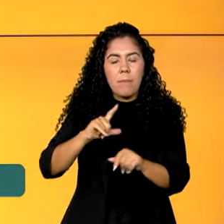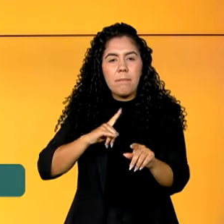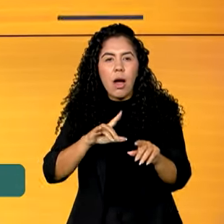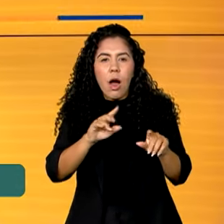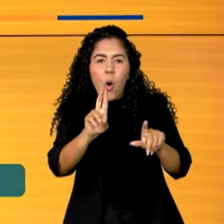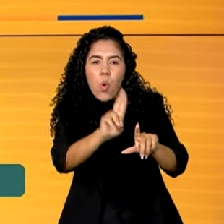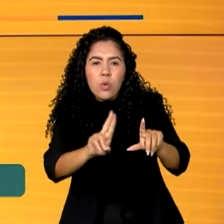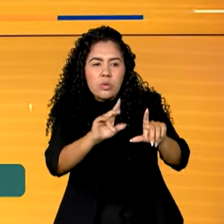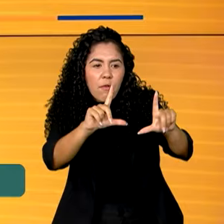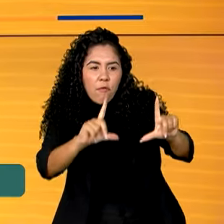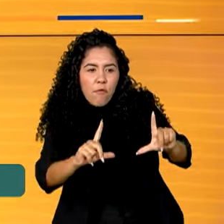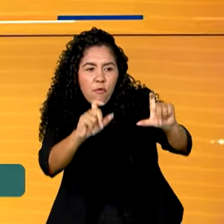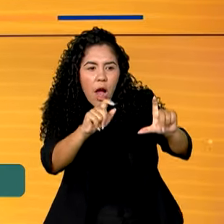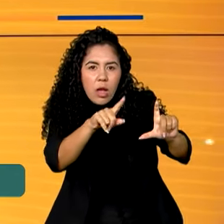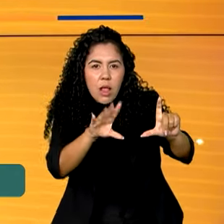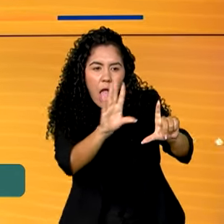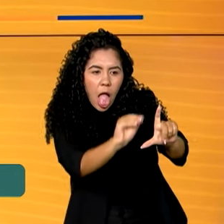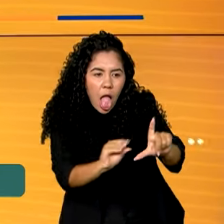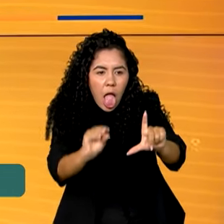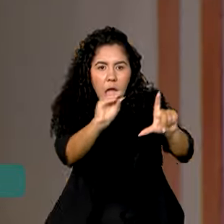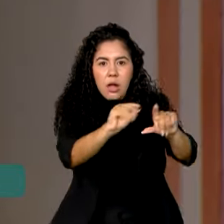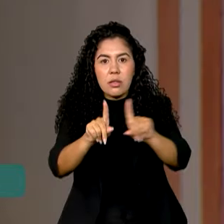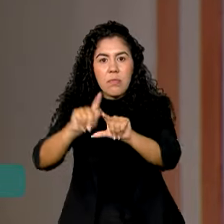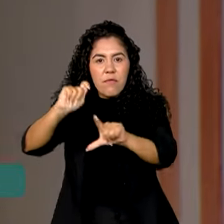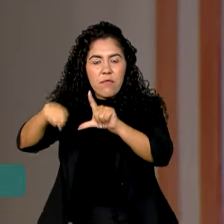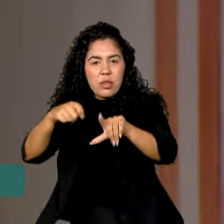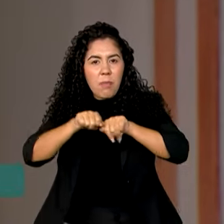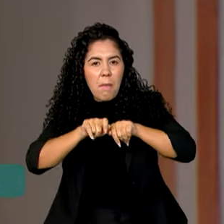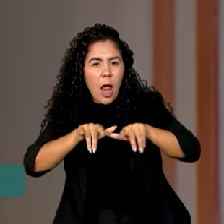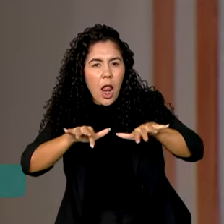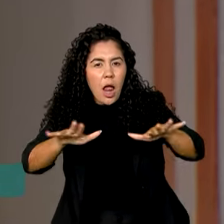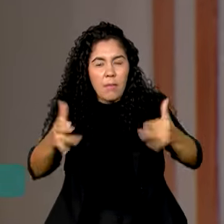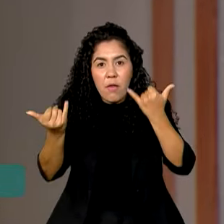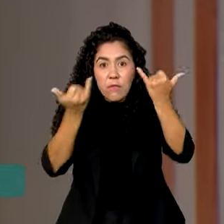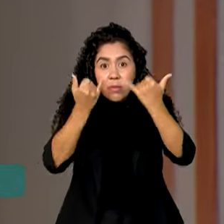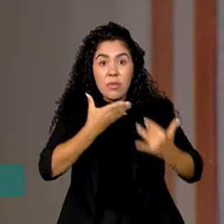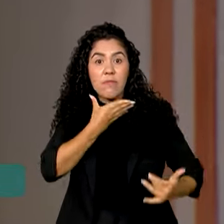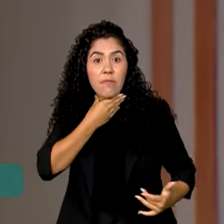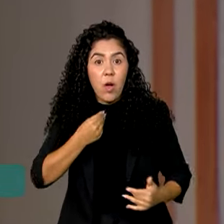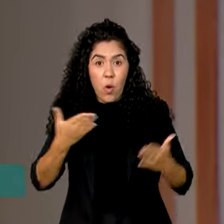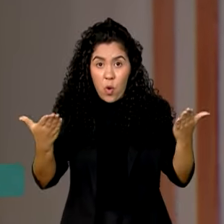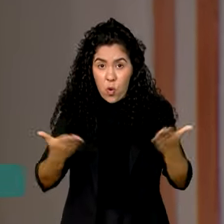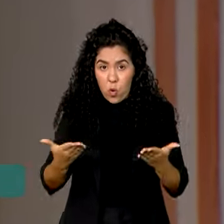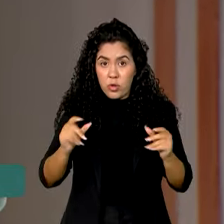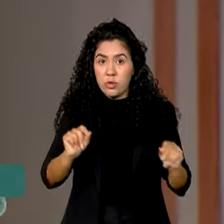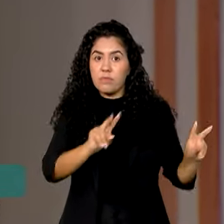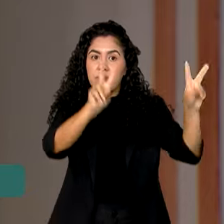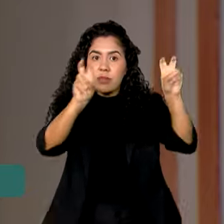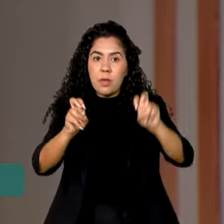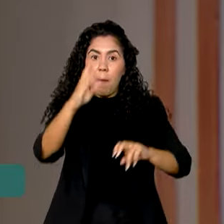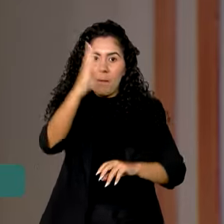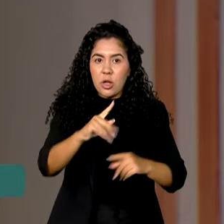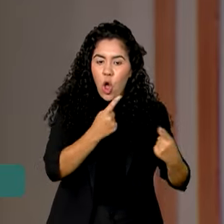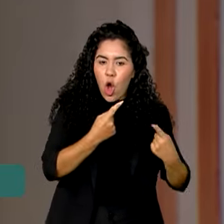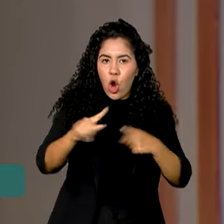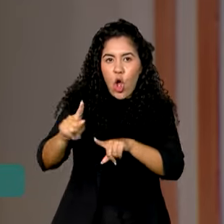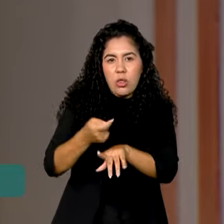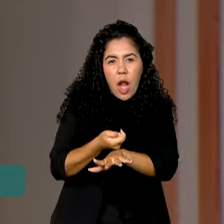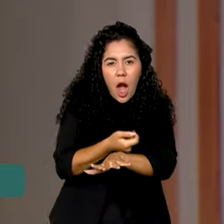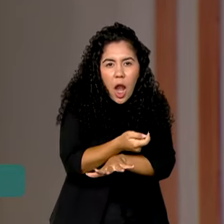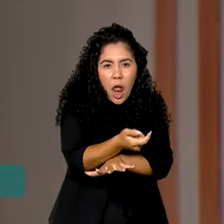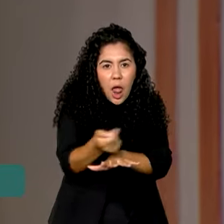vídeos para disseminar uma informação falsa hoje no nosso quadro Brasil contra fake a gente esclarece para você